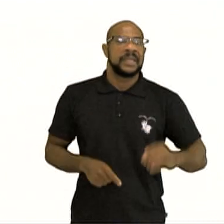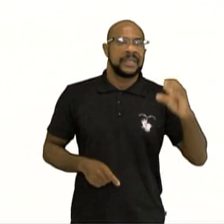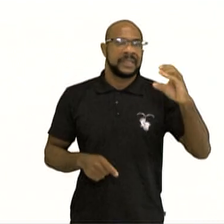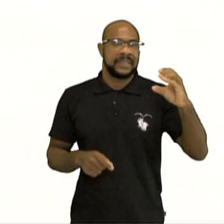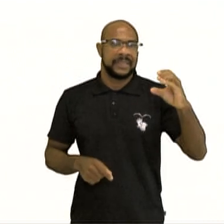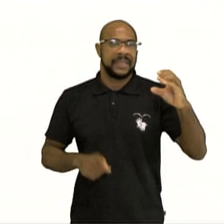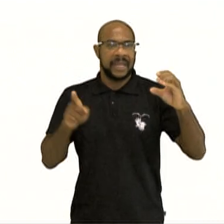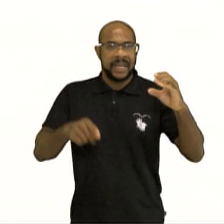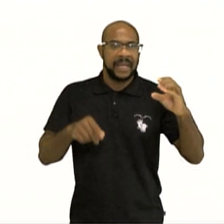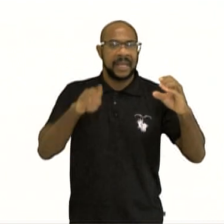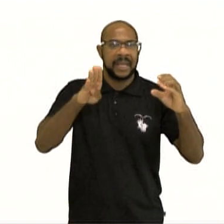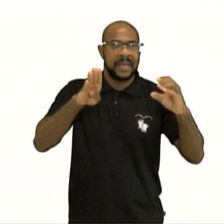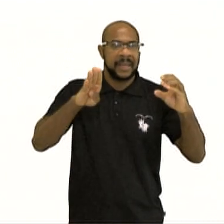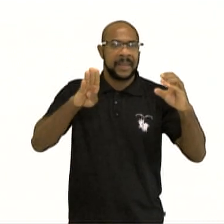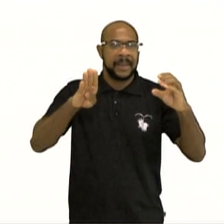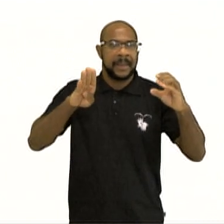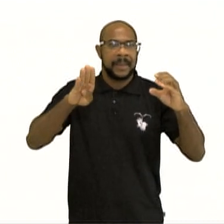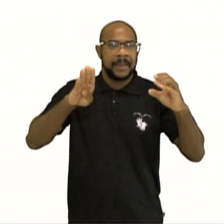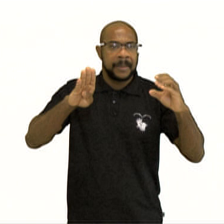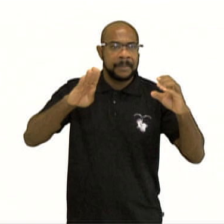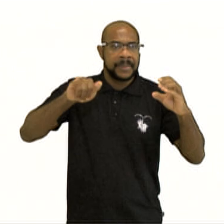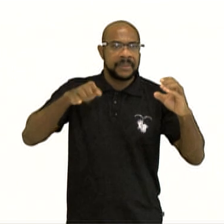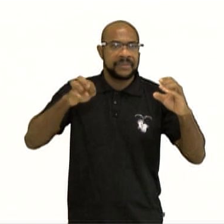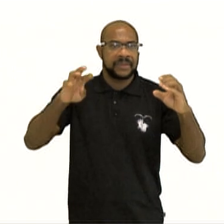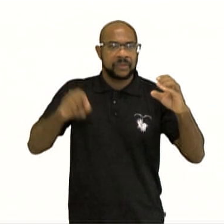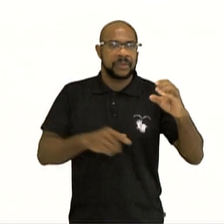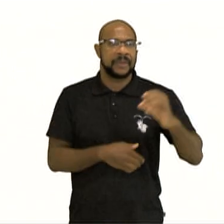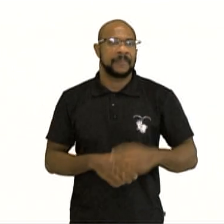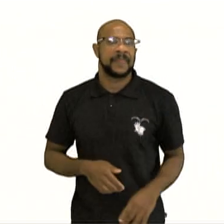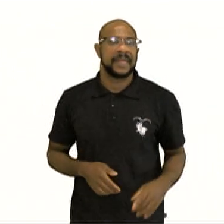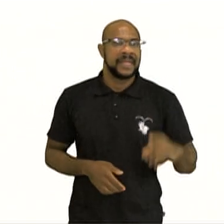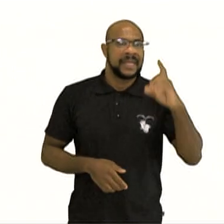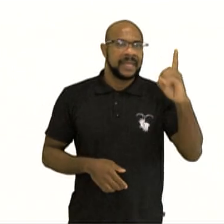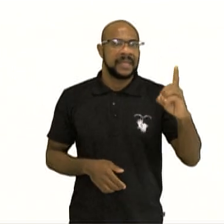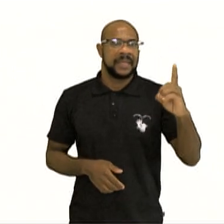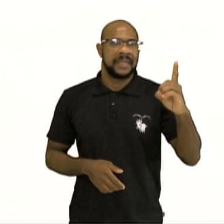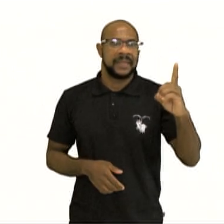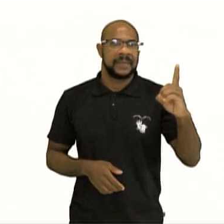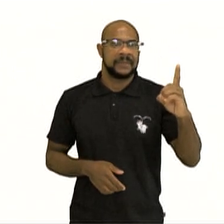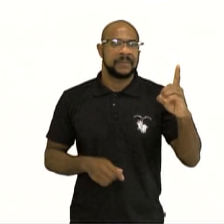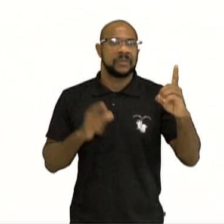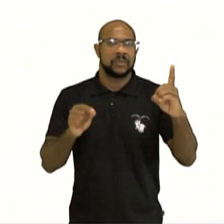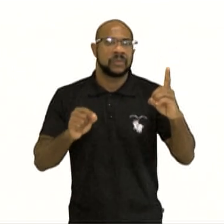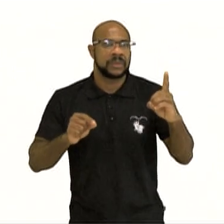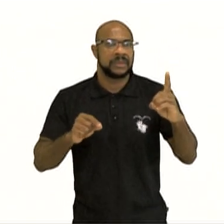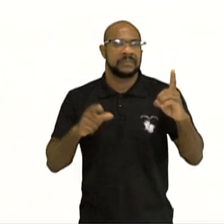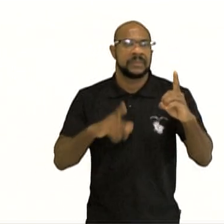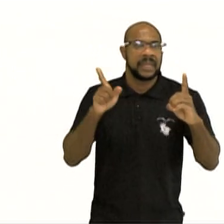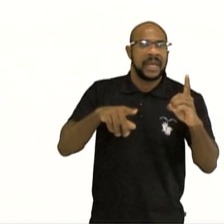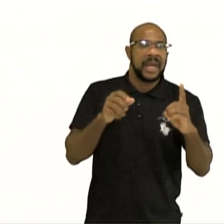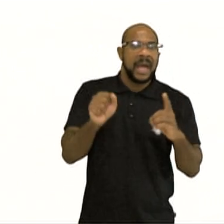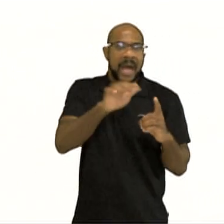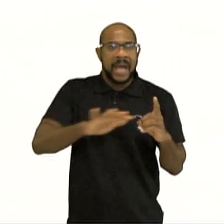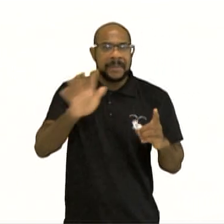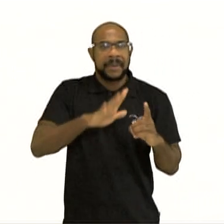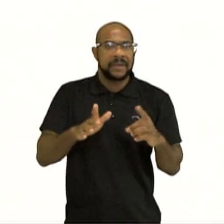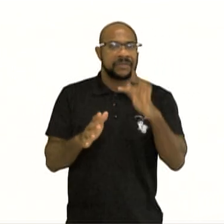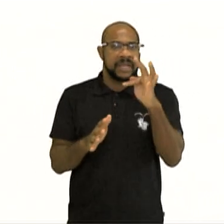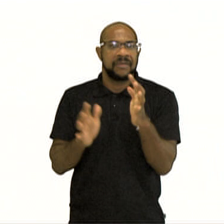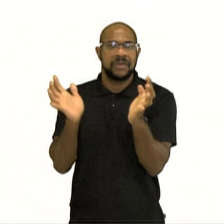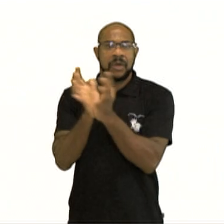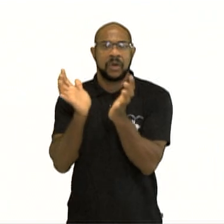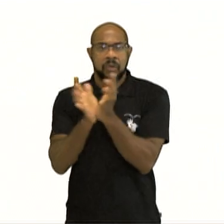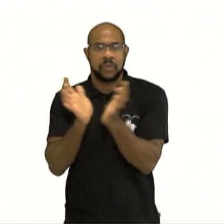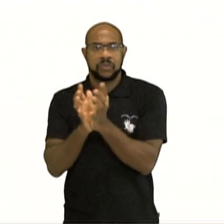conjunto 0, 1, 2 e 3. Ou letra E, a imagem de f é o conjunto que vai do 1 até o